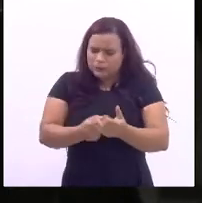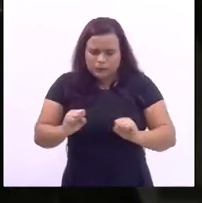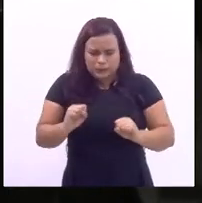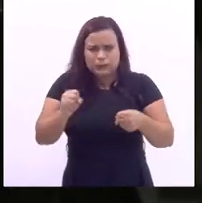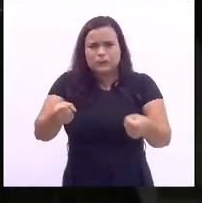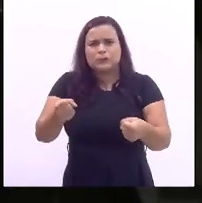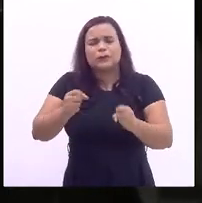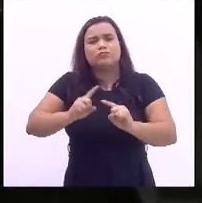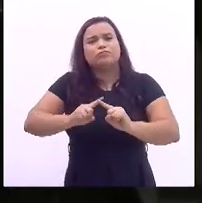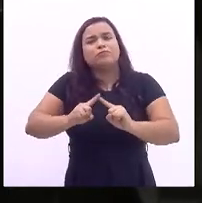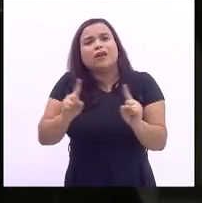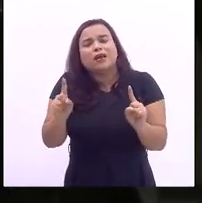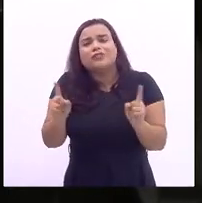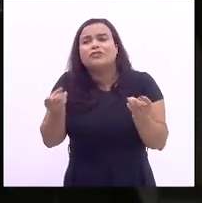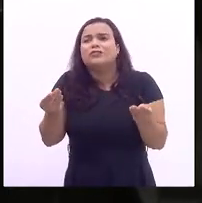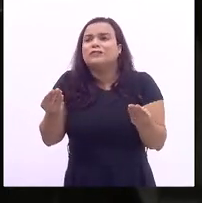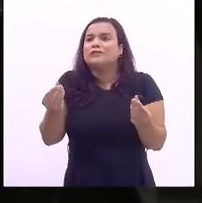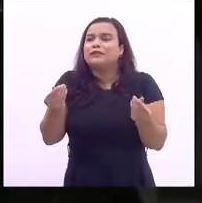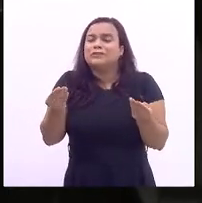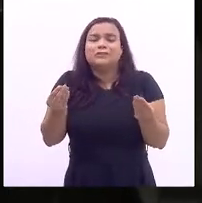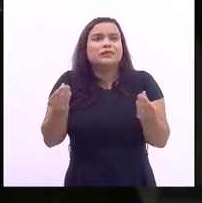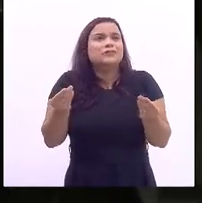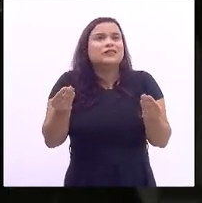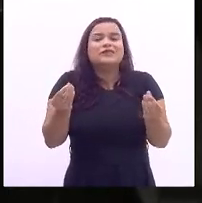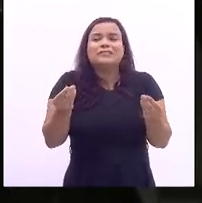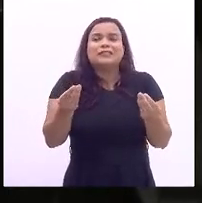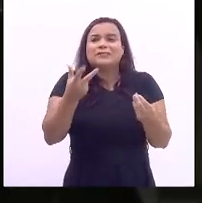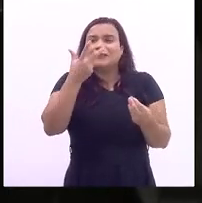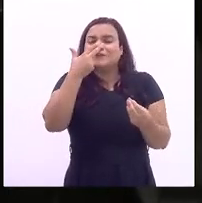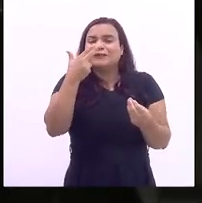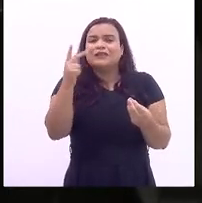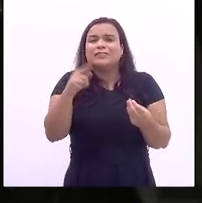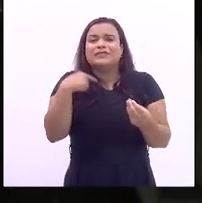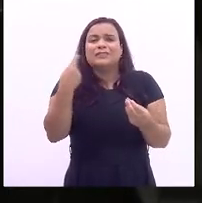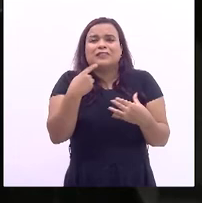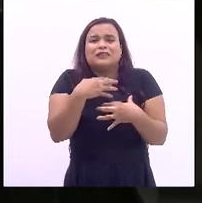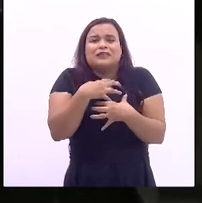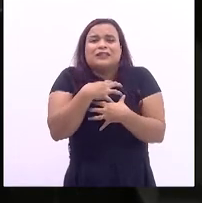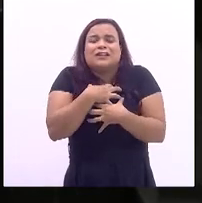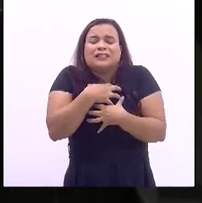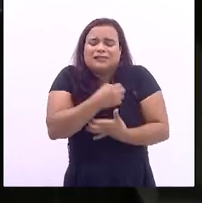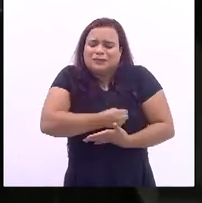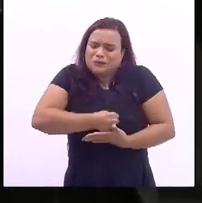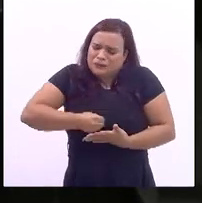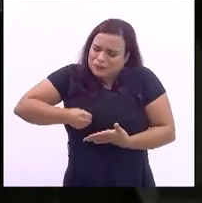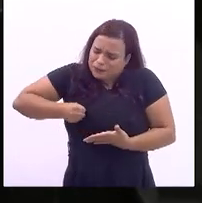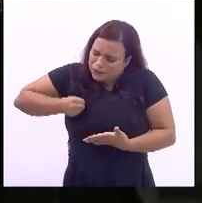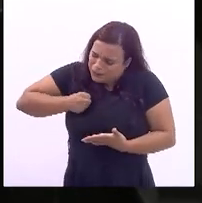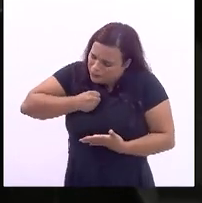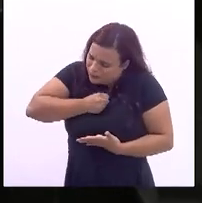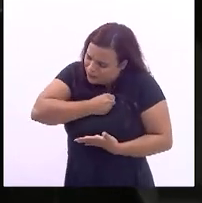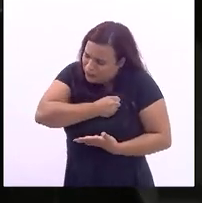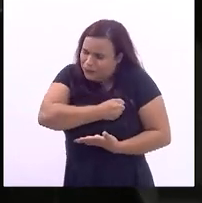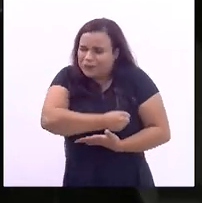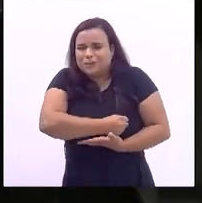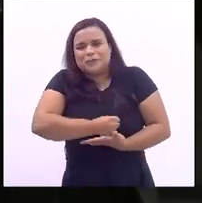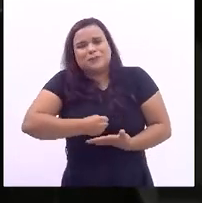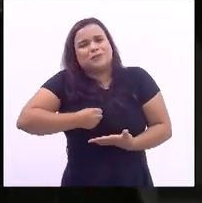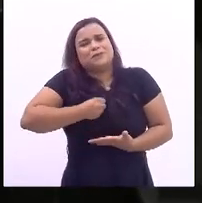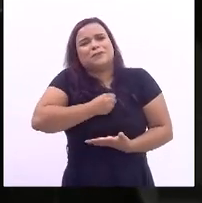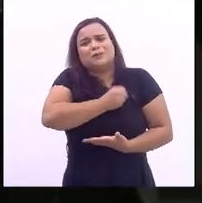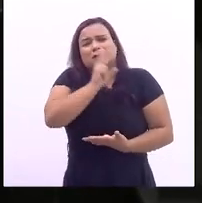mais que deixa um mar de saudades mas